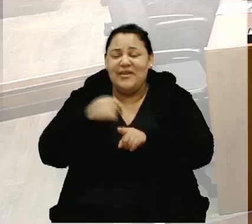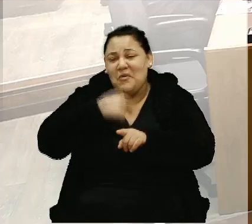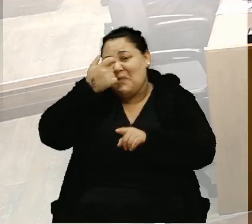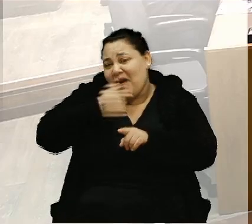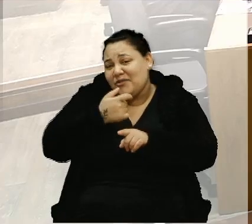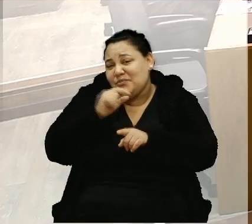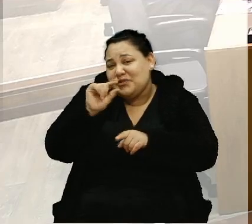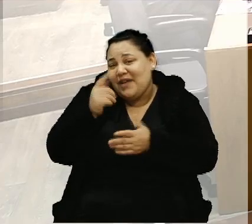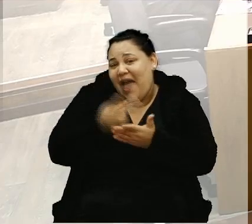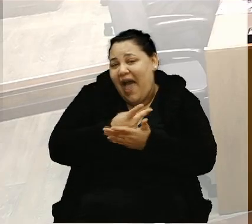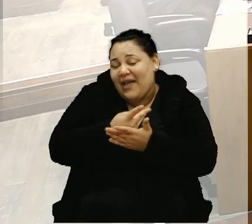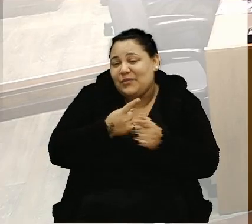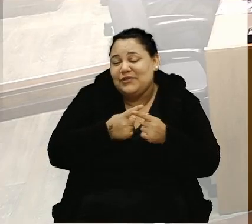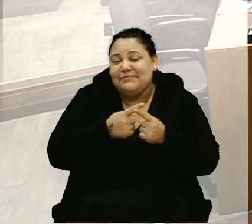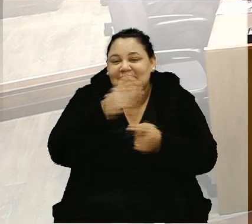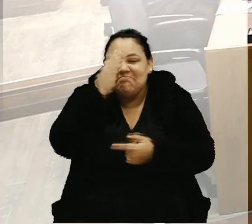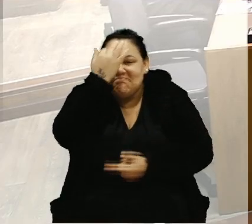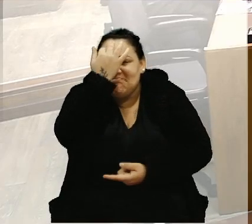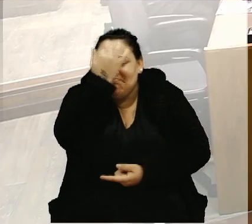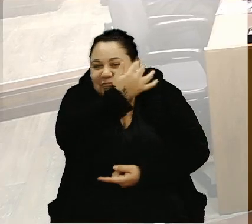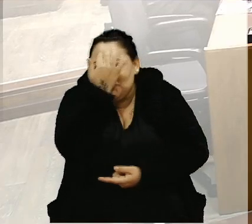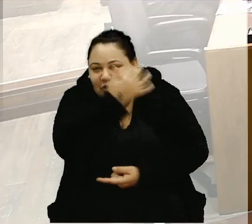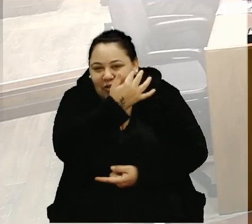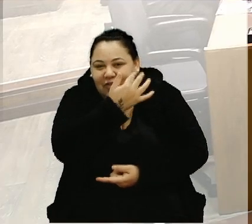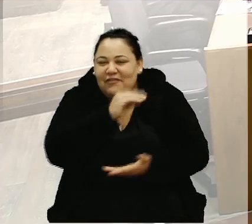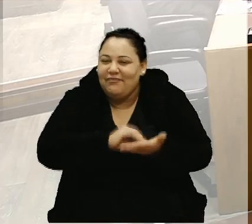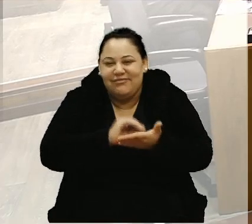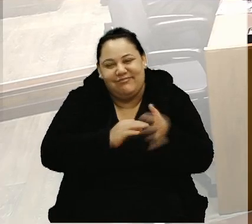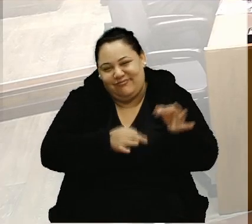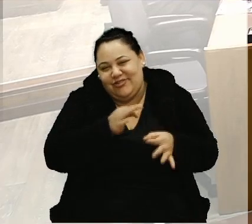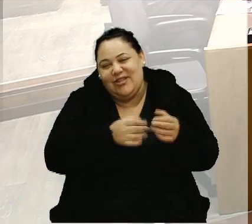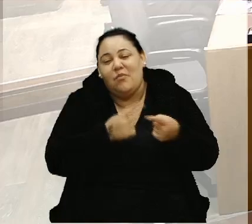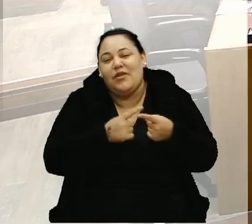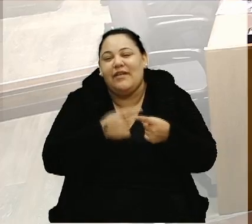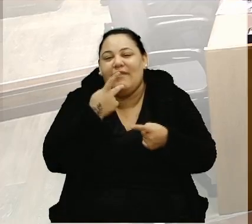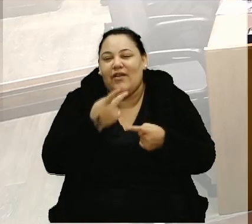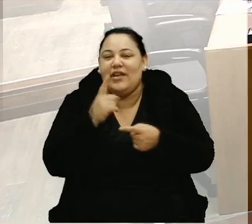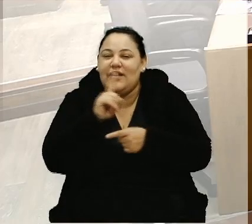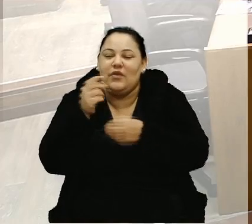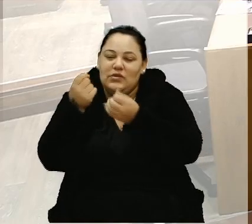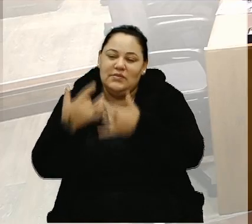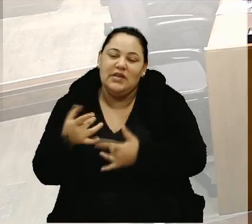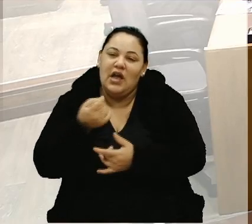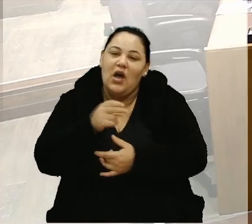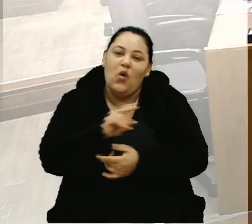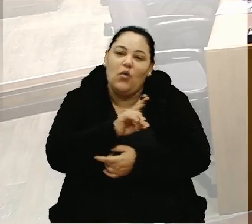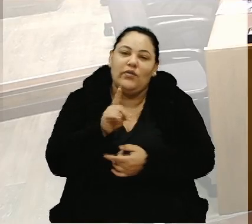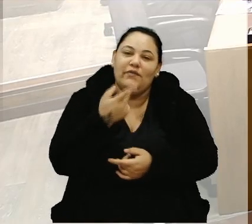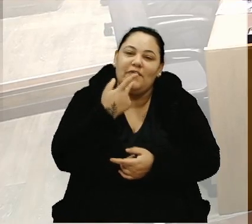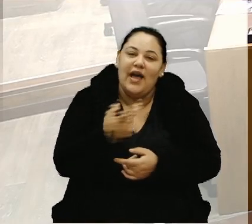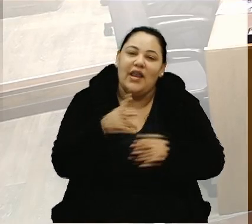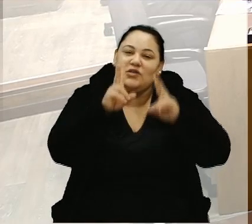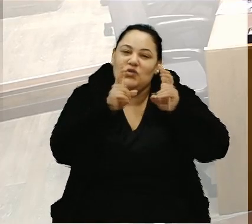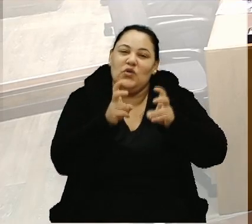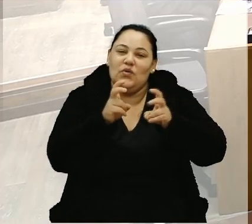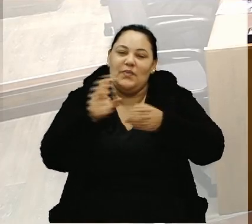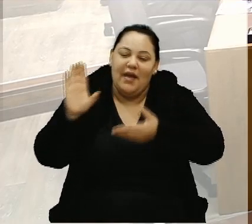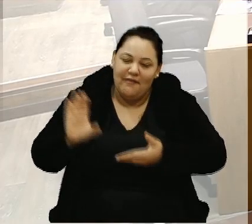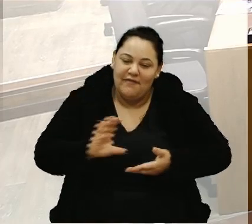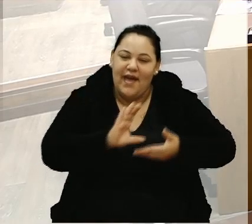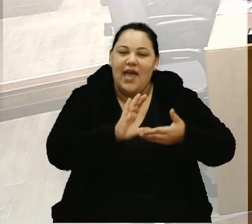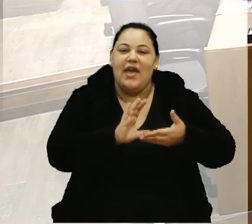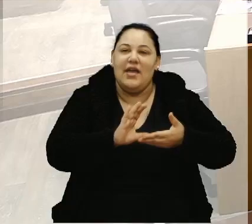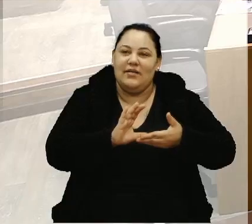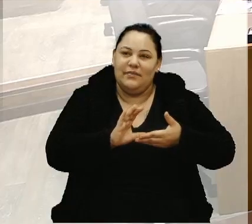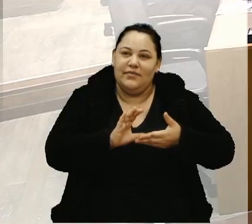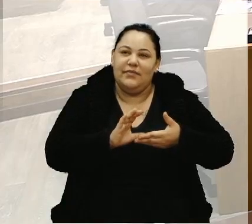o prefeito Adiló, quando diz que ele não destaca ou que ele não fala sobre as verbas, enfim, as